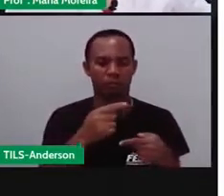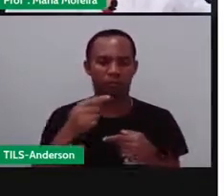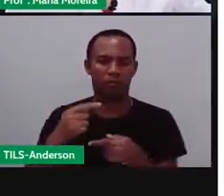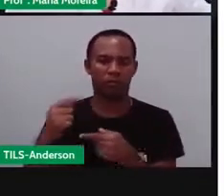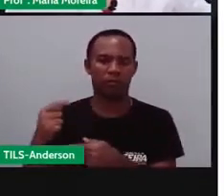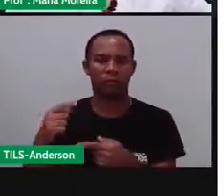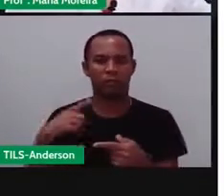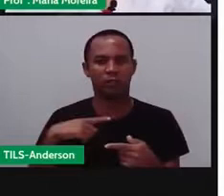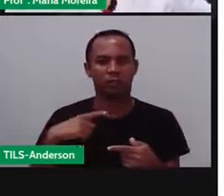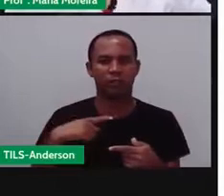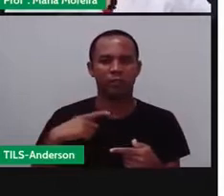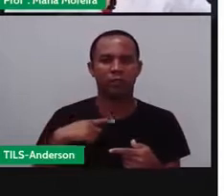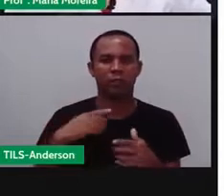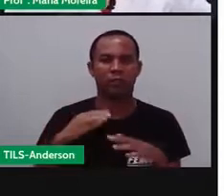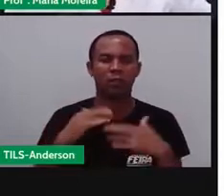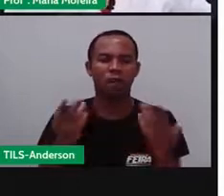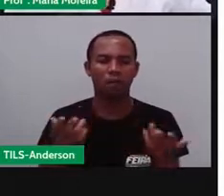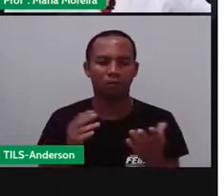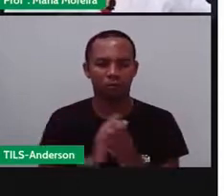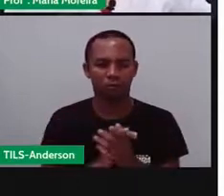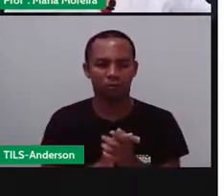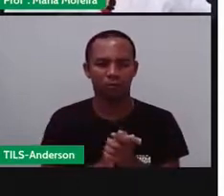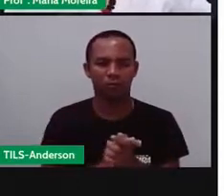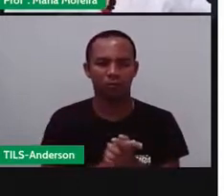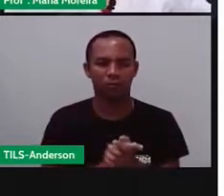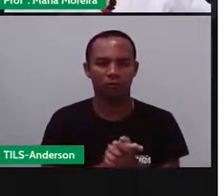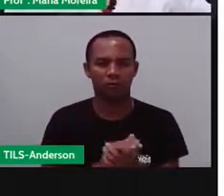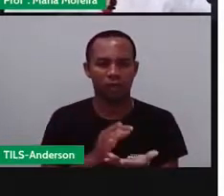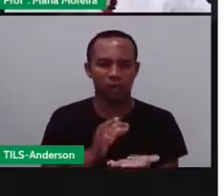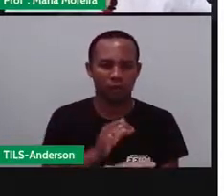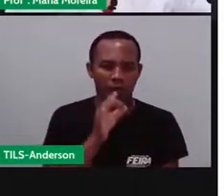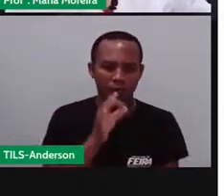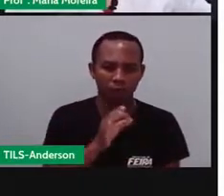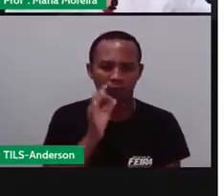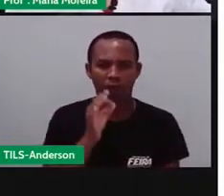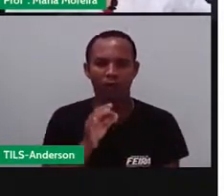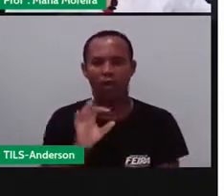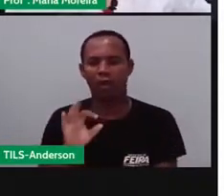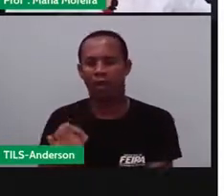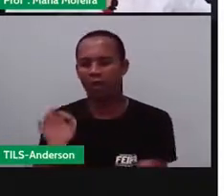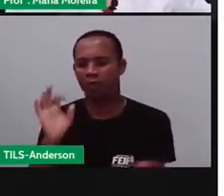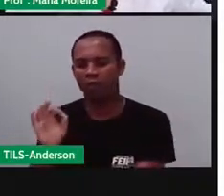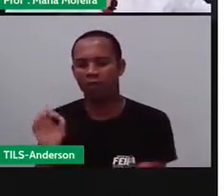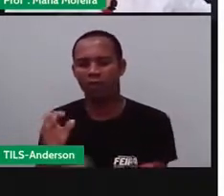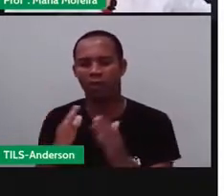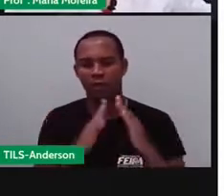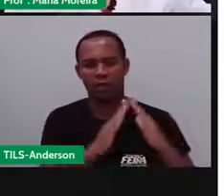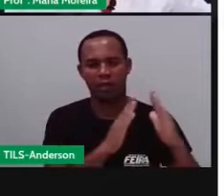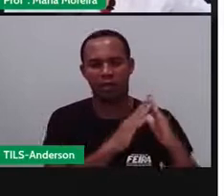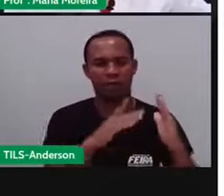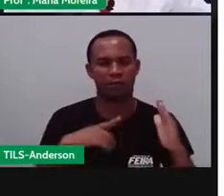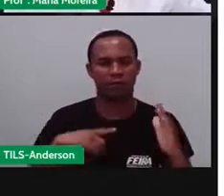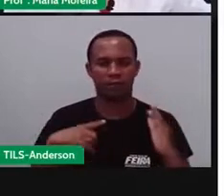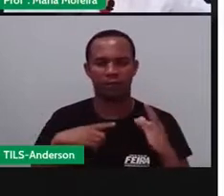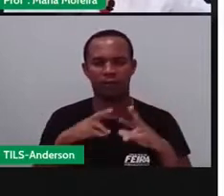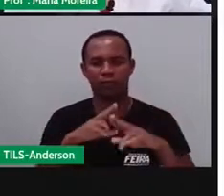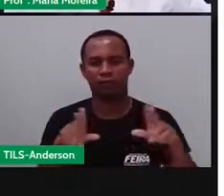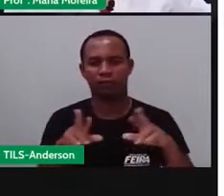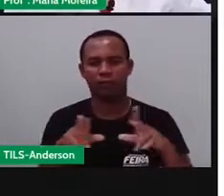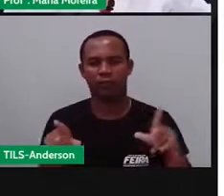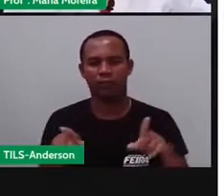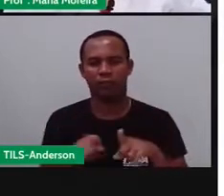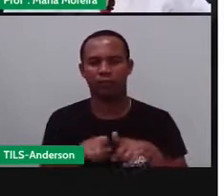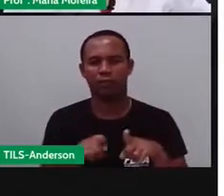né? Tem a xícara de chá e a xícara de café. Eu também tenho em casa várias canecas. Você tem caneca,